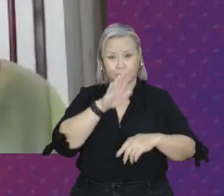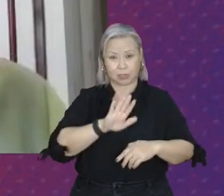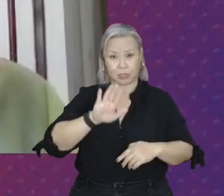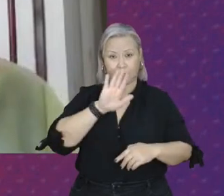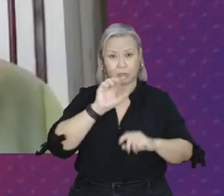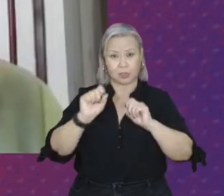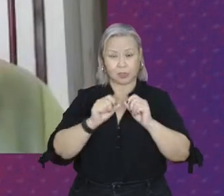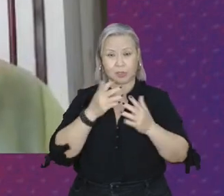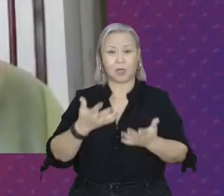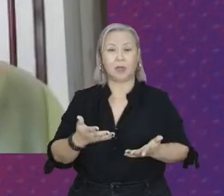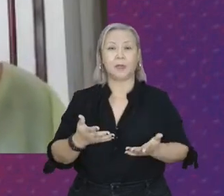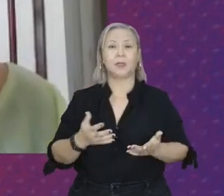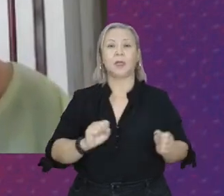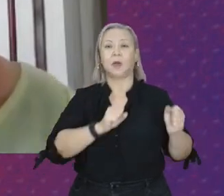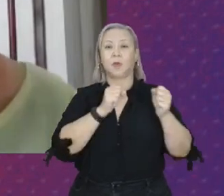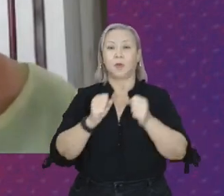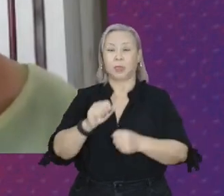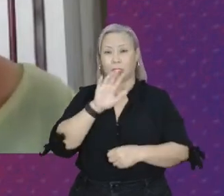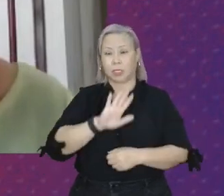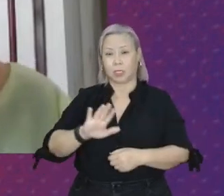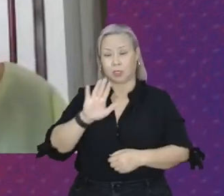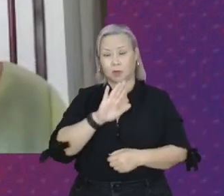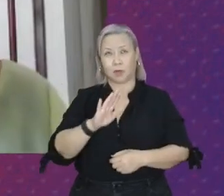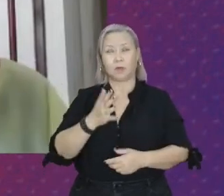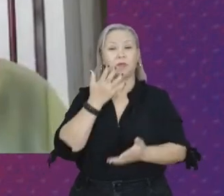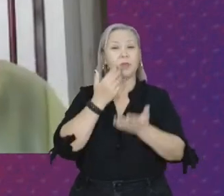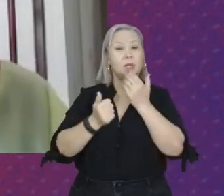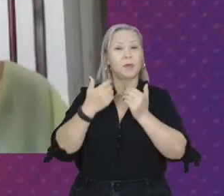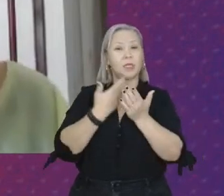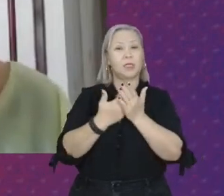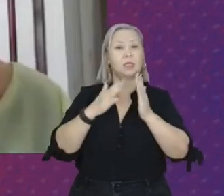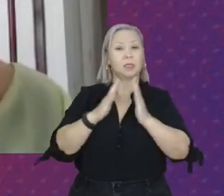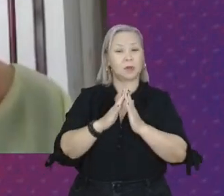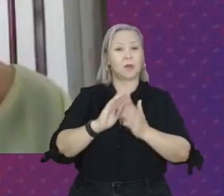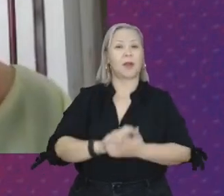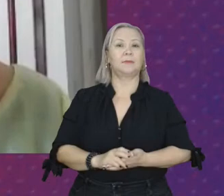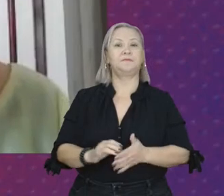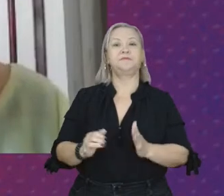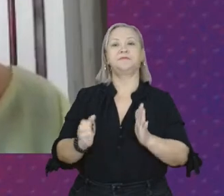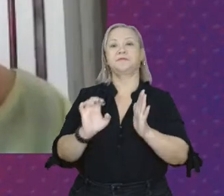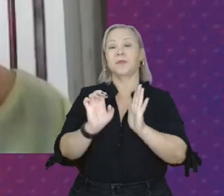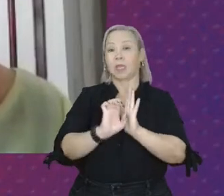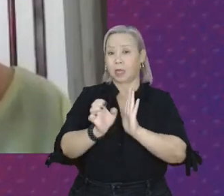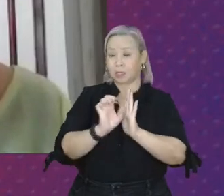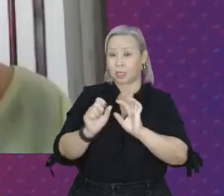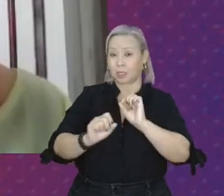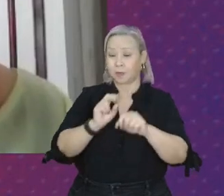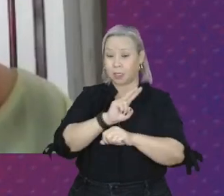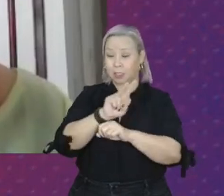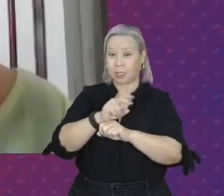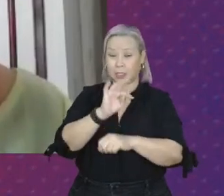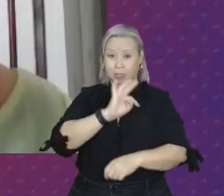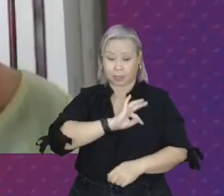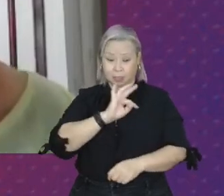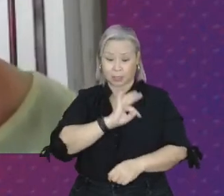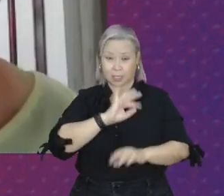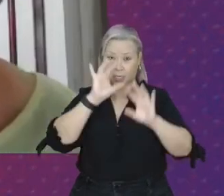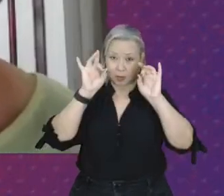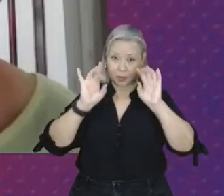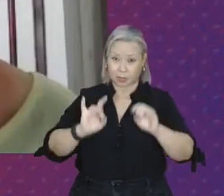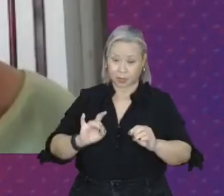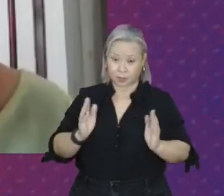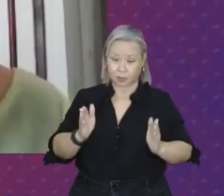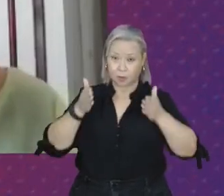o Programa Nacional de Alimentação Escolar, editais de assistência técnica, inclusive alguns específicos dirigidos